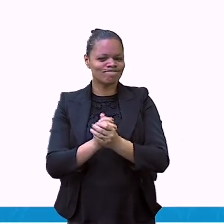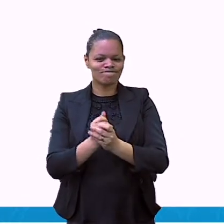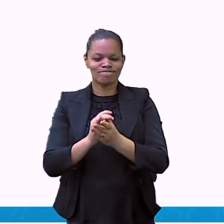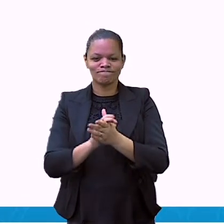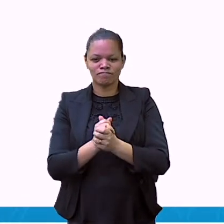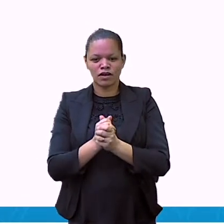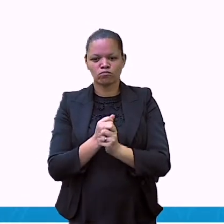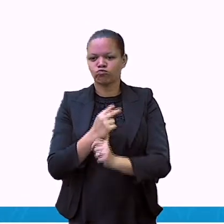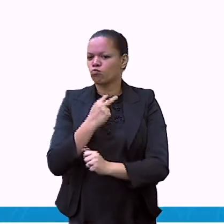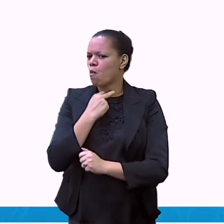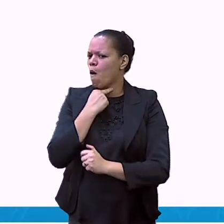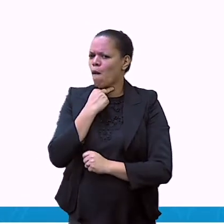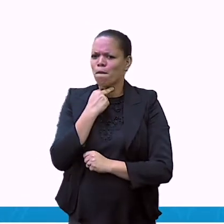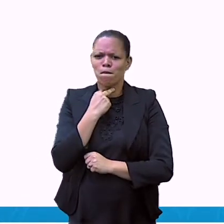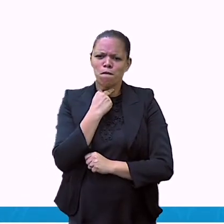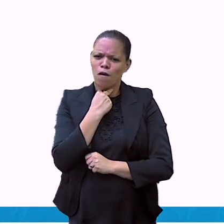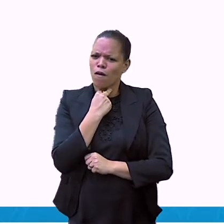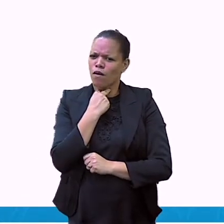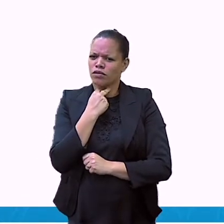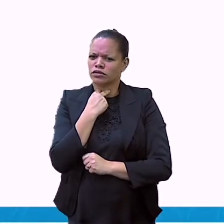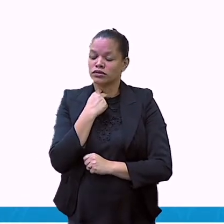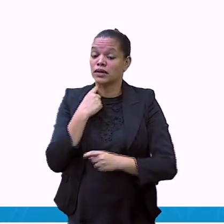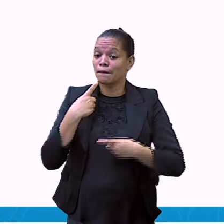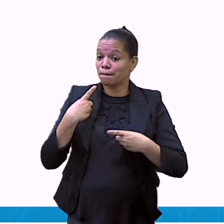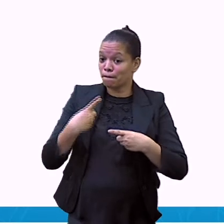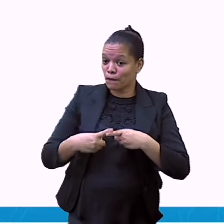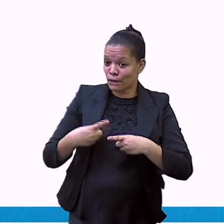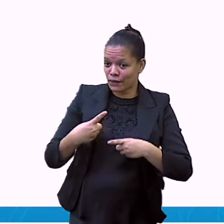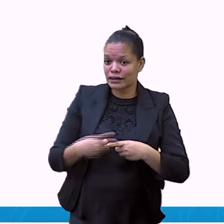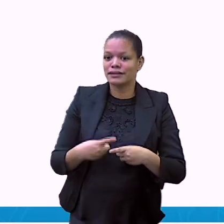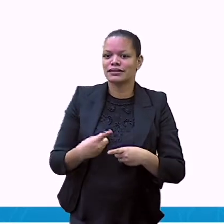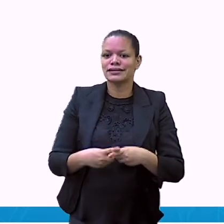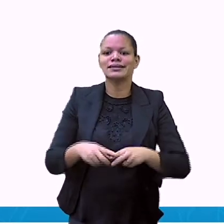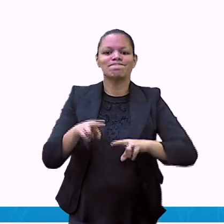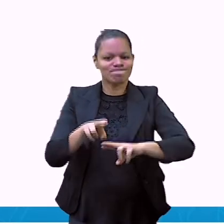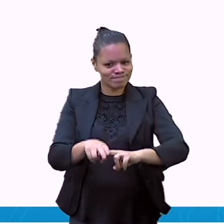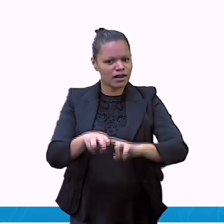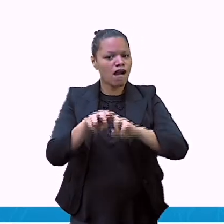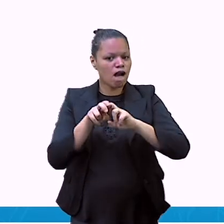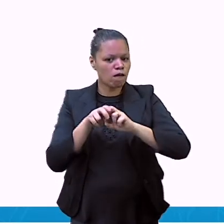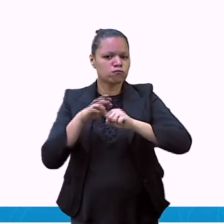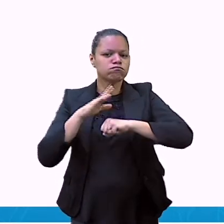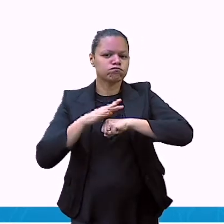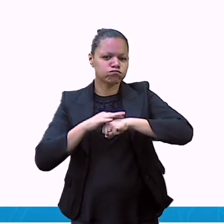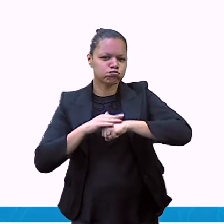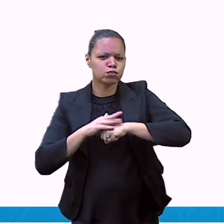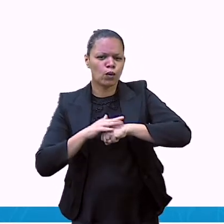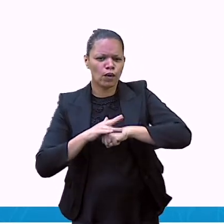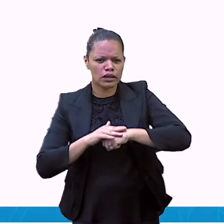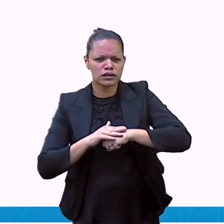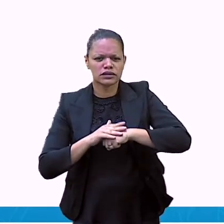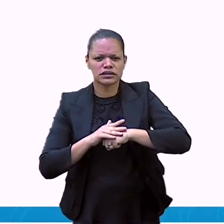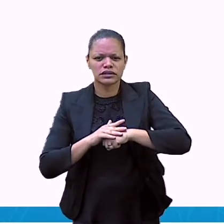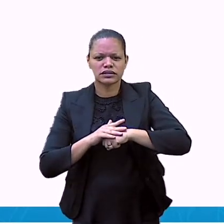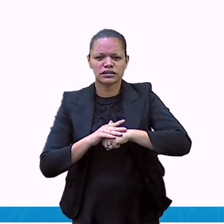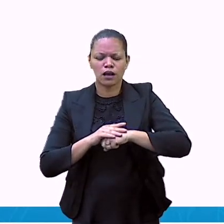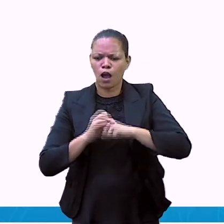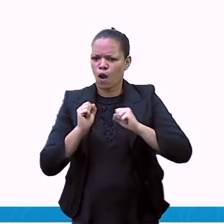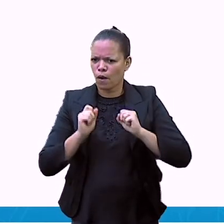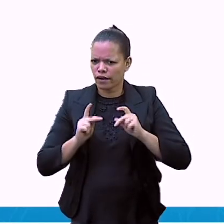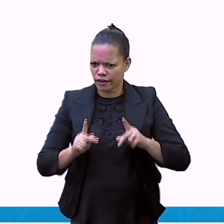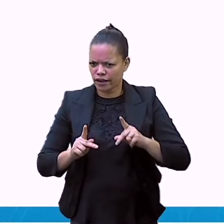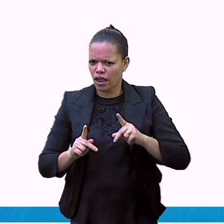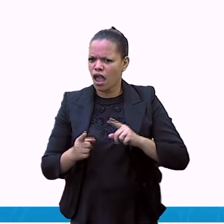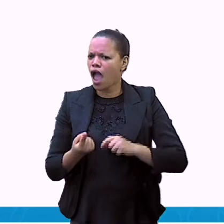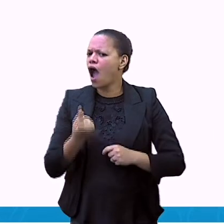quê? Um indicativo que eu possa ter alguma doença. E a doença, ela entrou o quê?